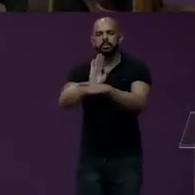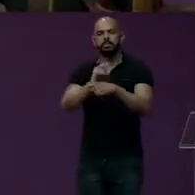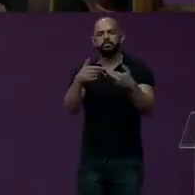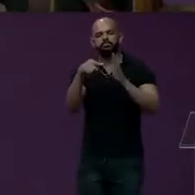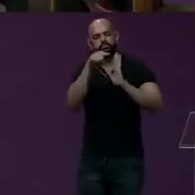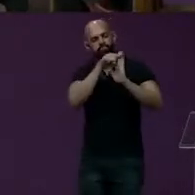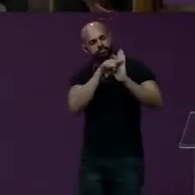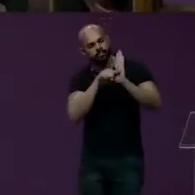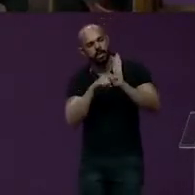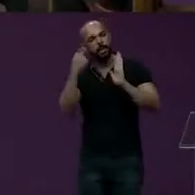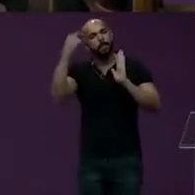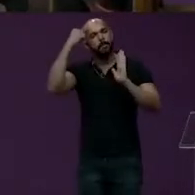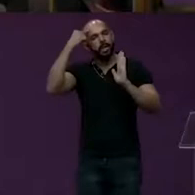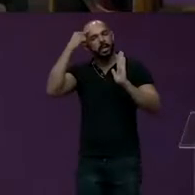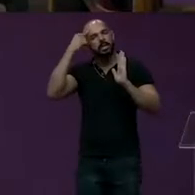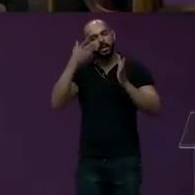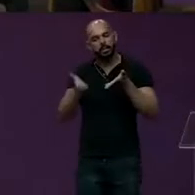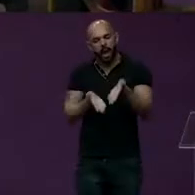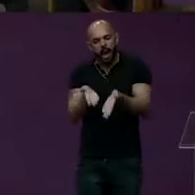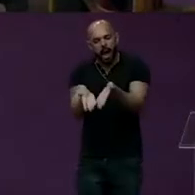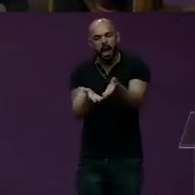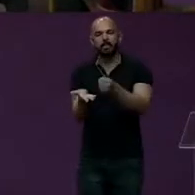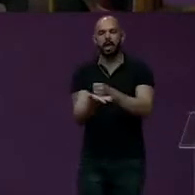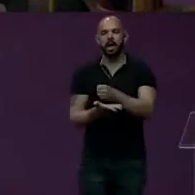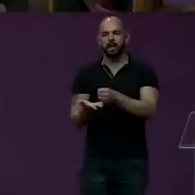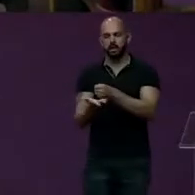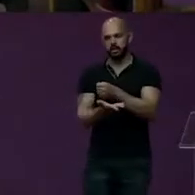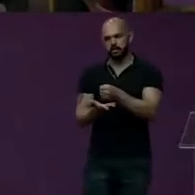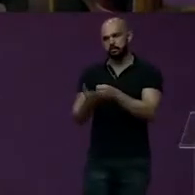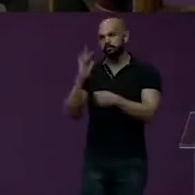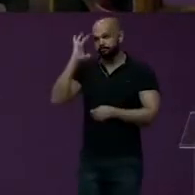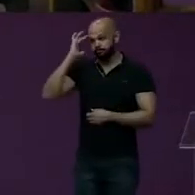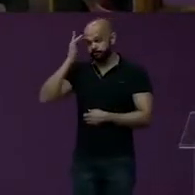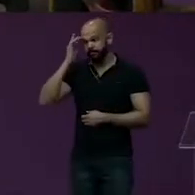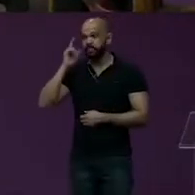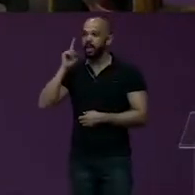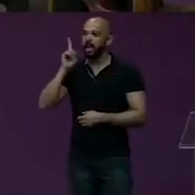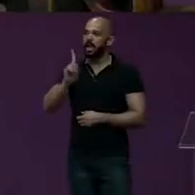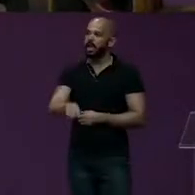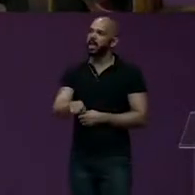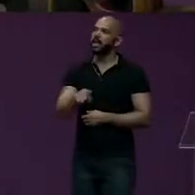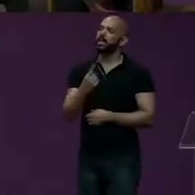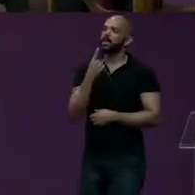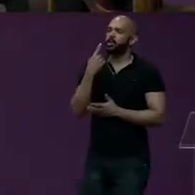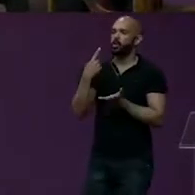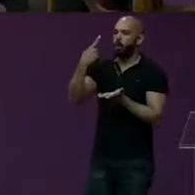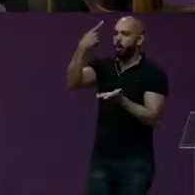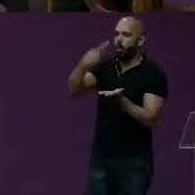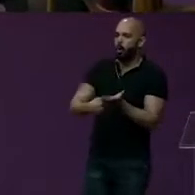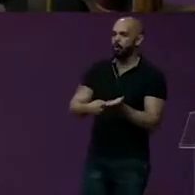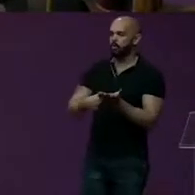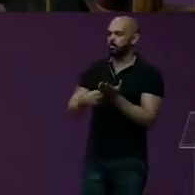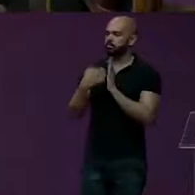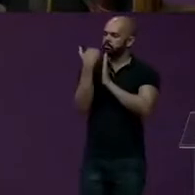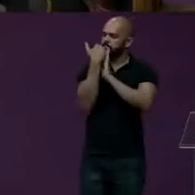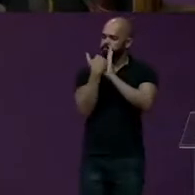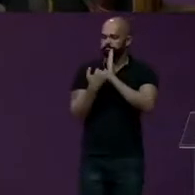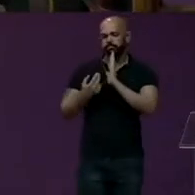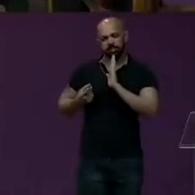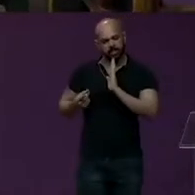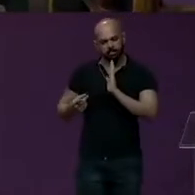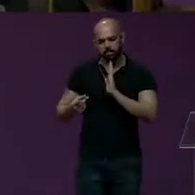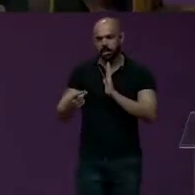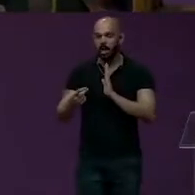para se pensar a questão da atenção básica. Né? Então, acho que essa é uma agenda que